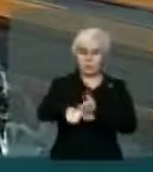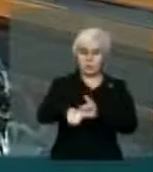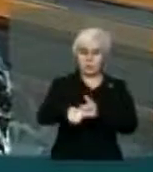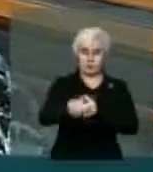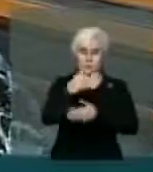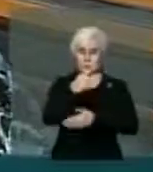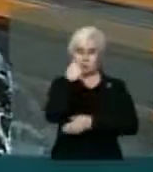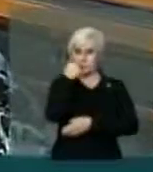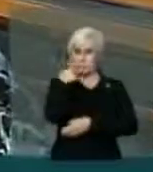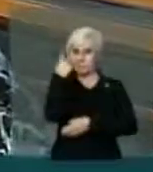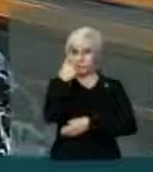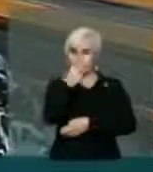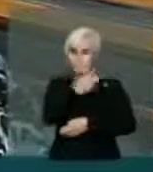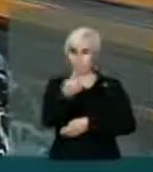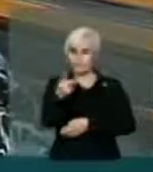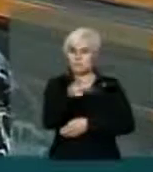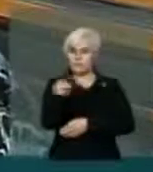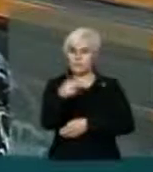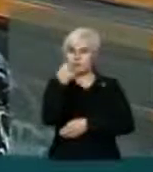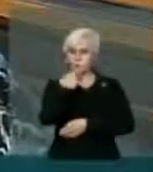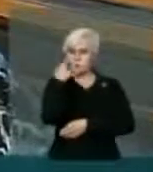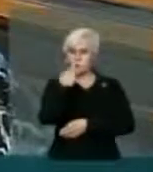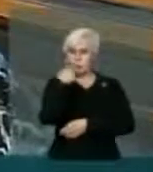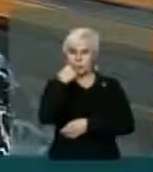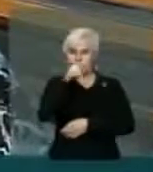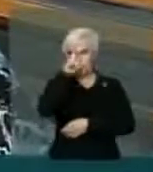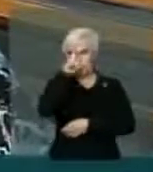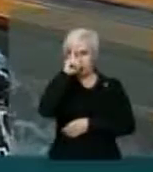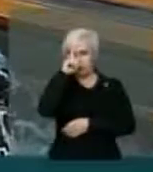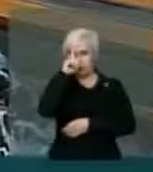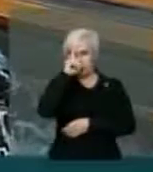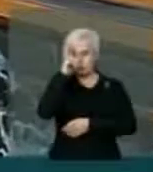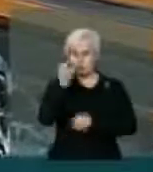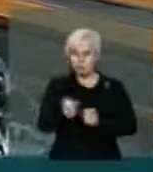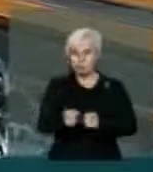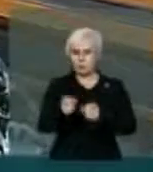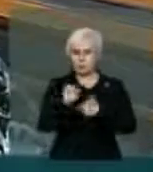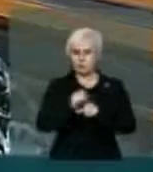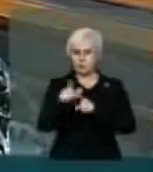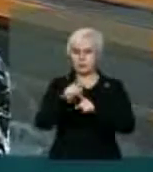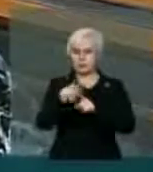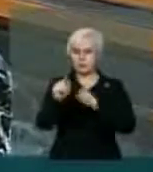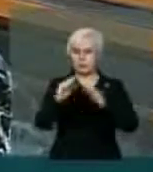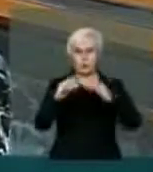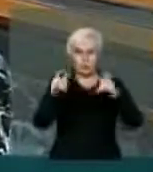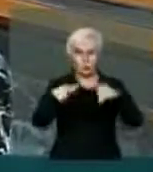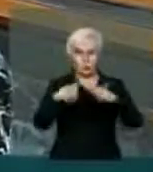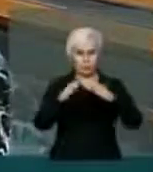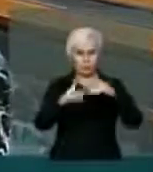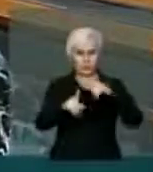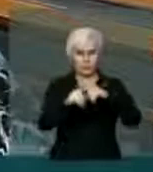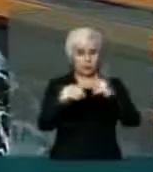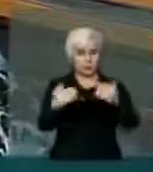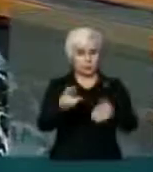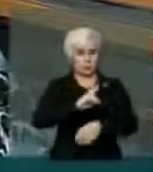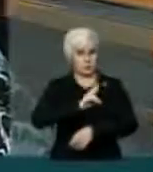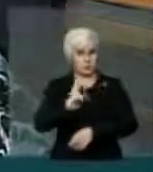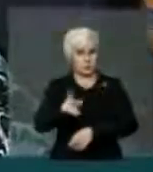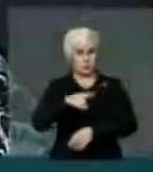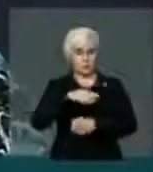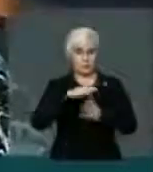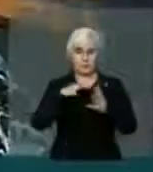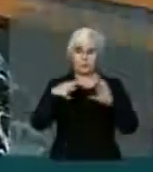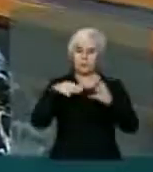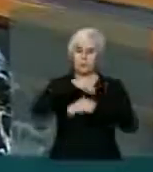de 22 horas de sua grade diária a um credo religioso, né, onde há o